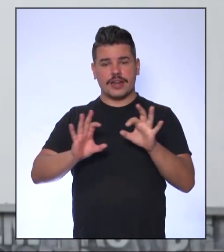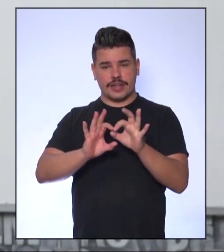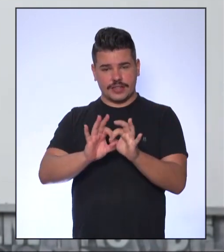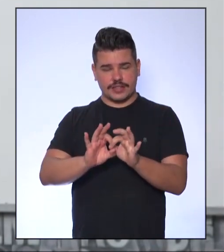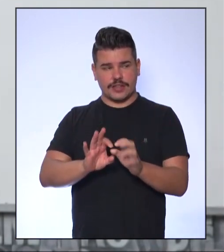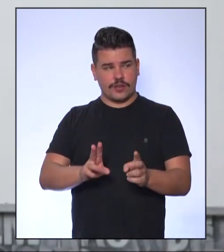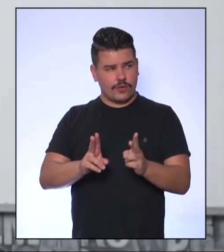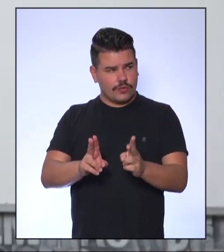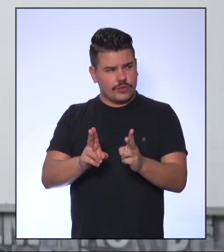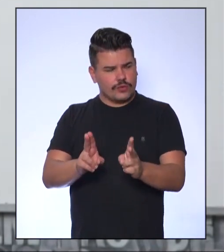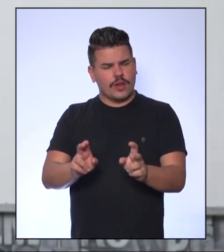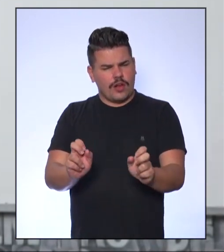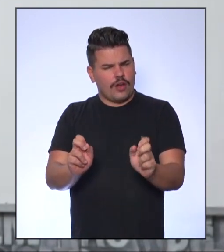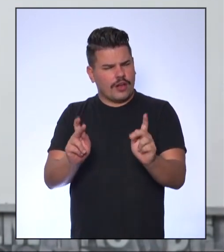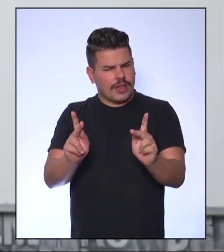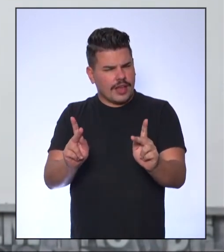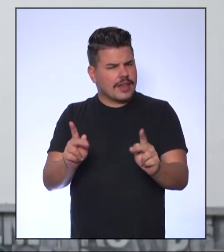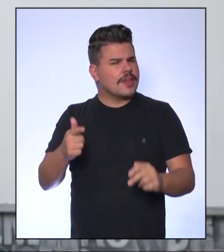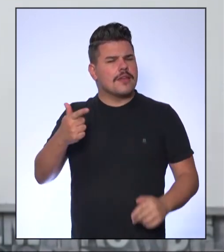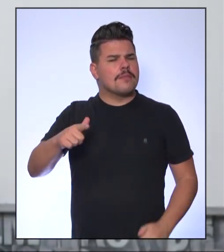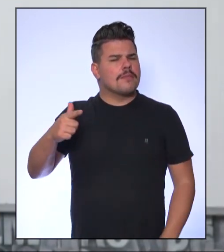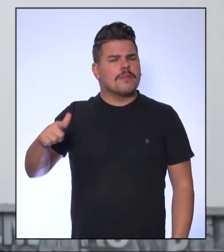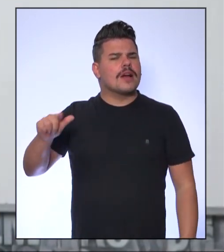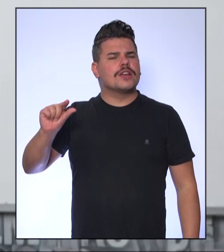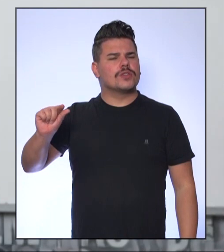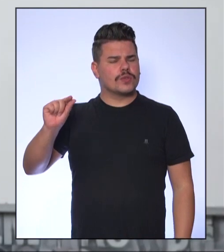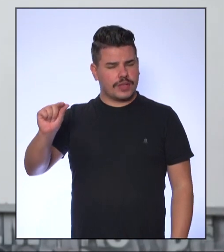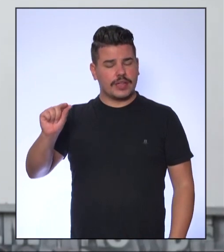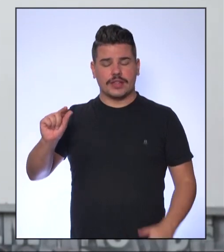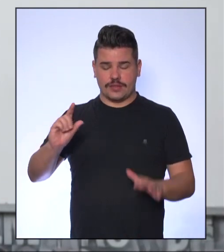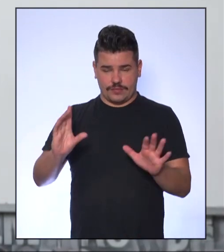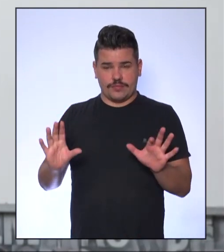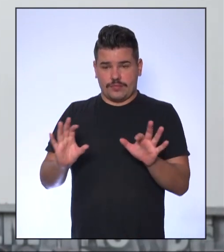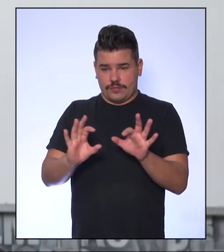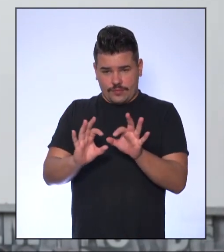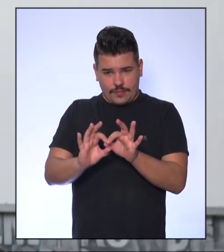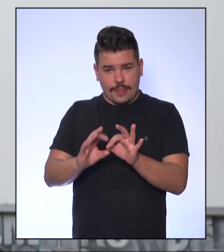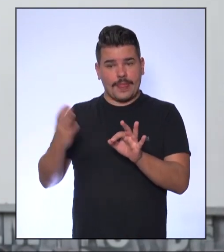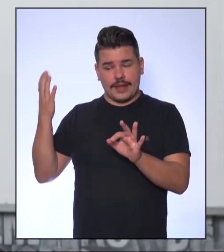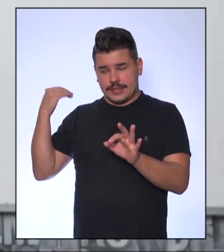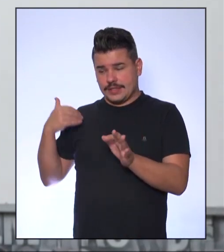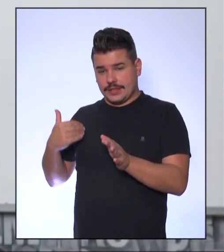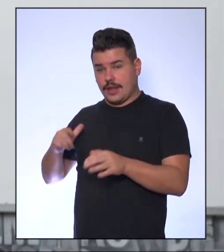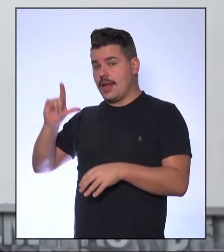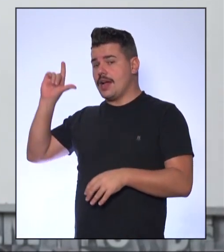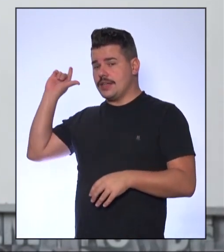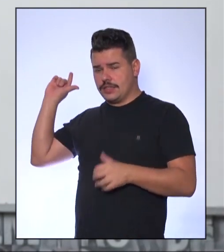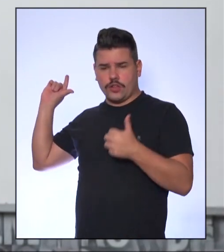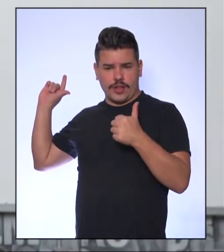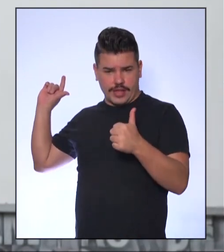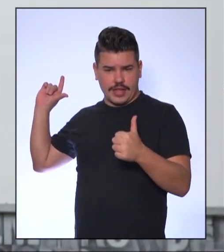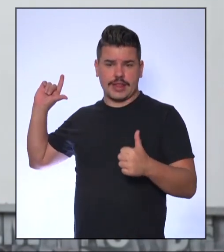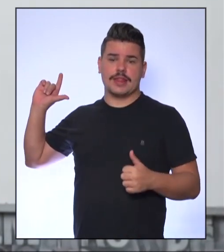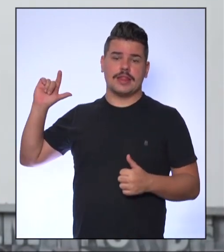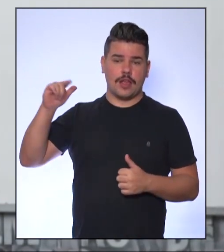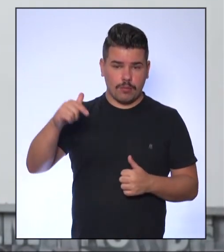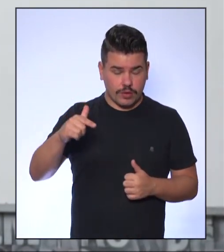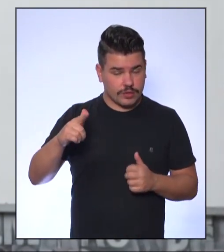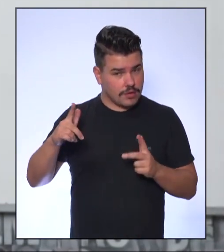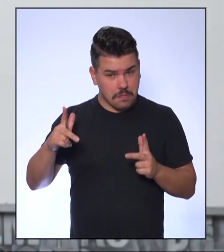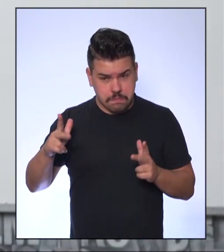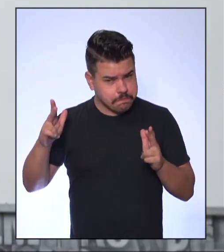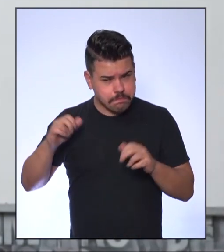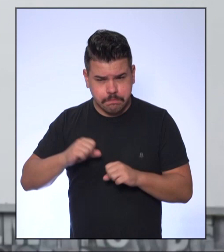mais? Depois dessa ruptura, nós precisamos entender algumas coisas, né? Primeira